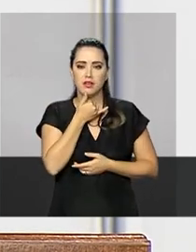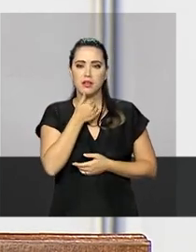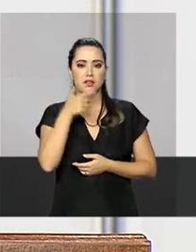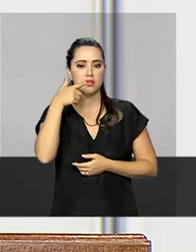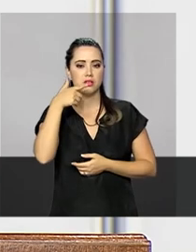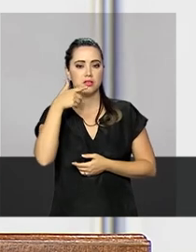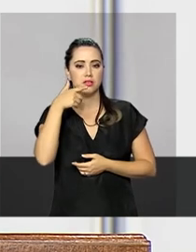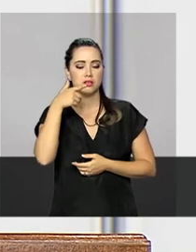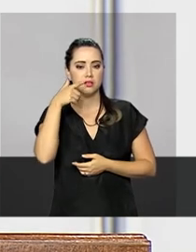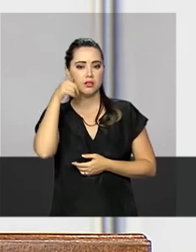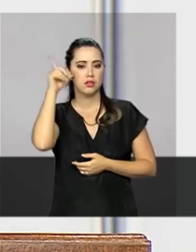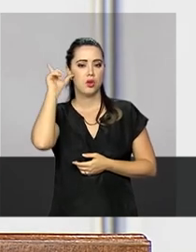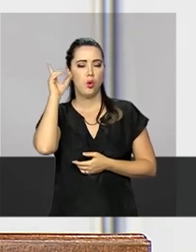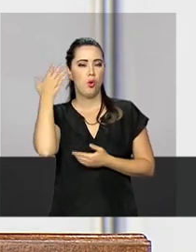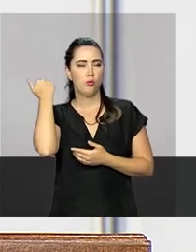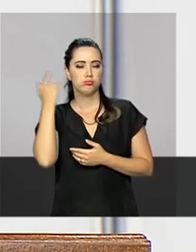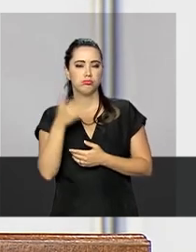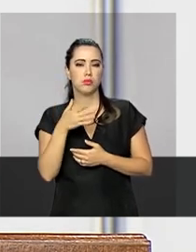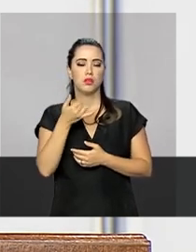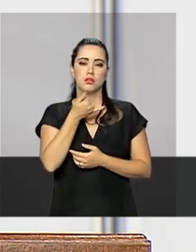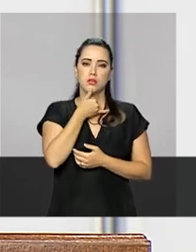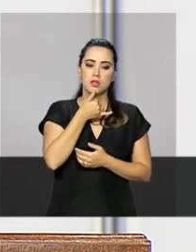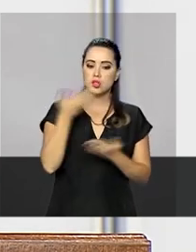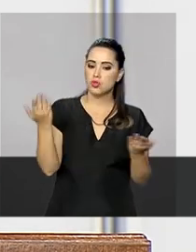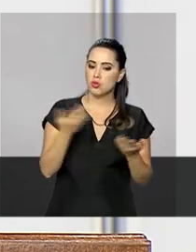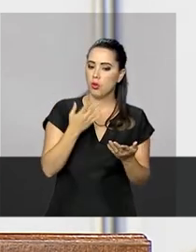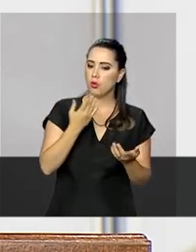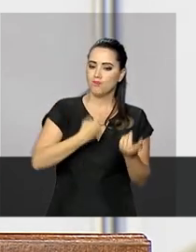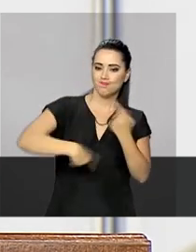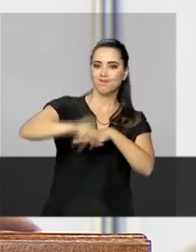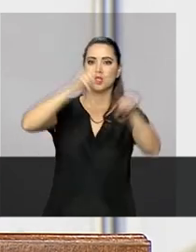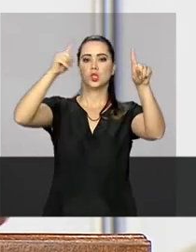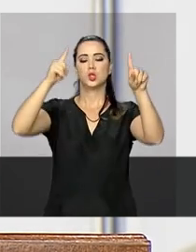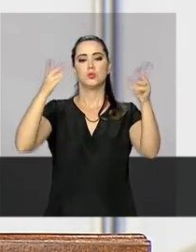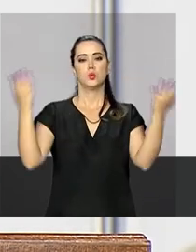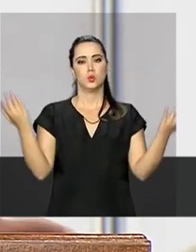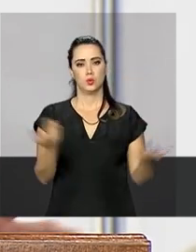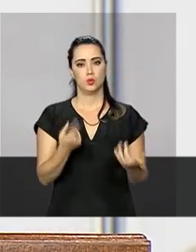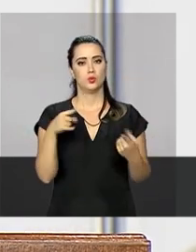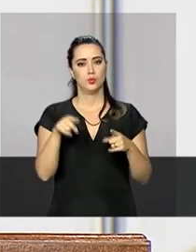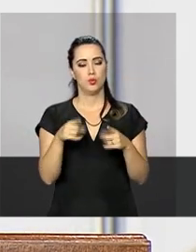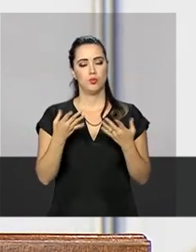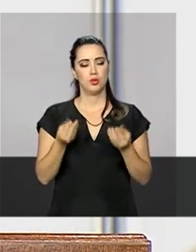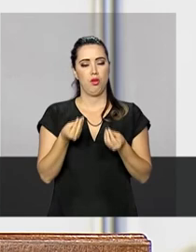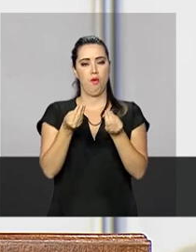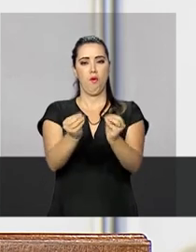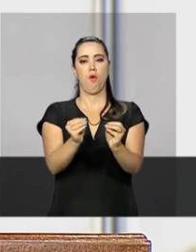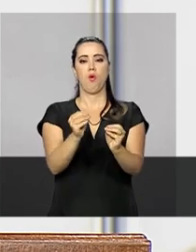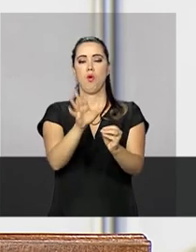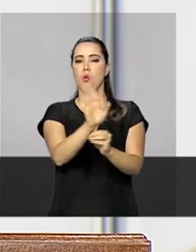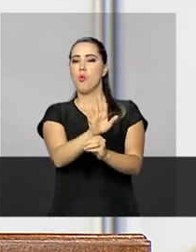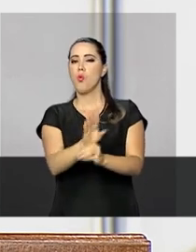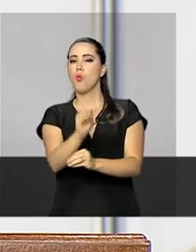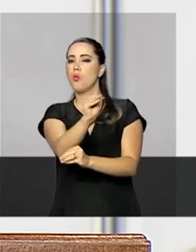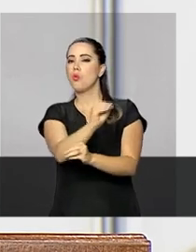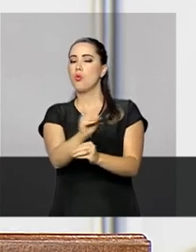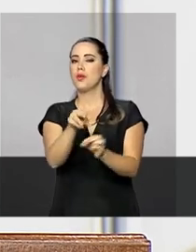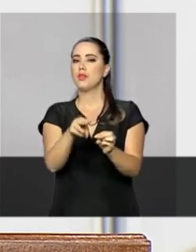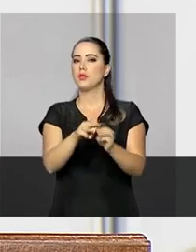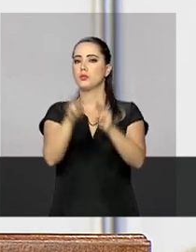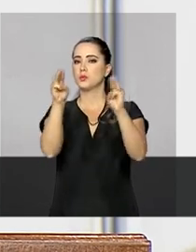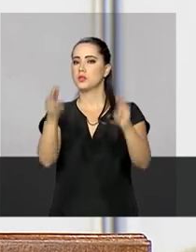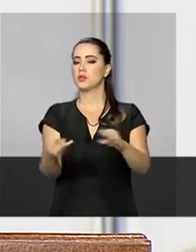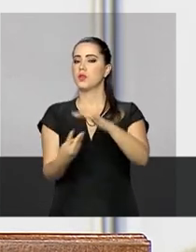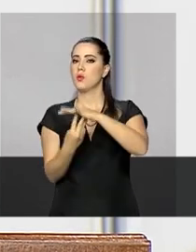ontem vai se transformar em algo que não apenas de se destinar a recuperação do museu nacional